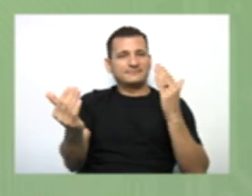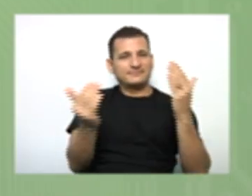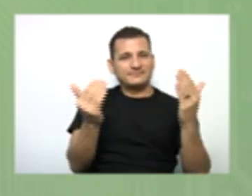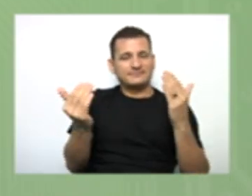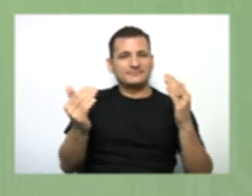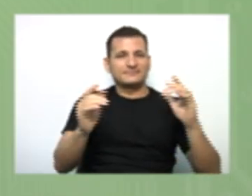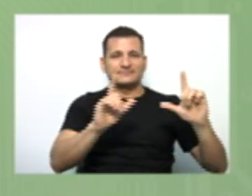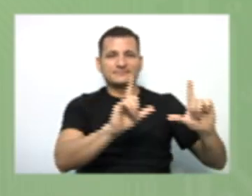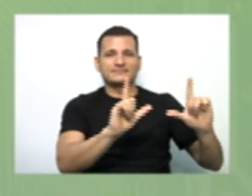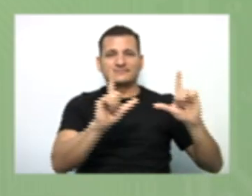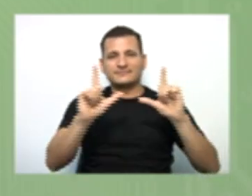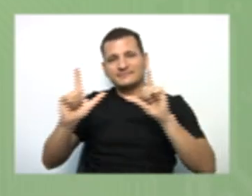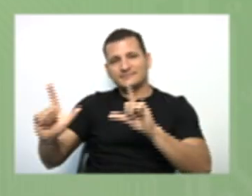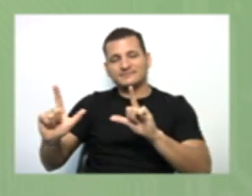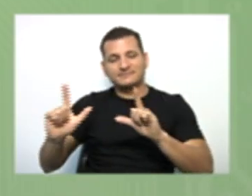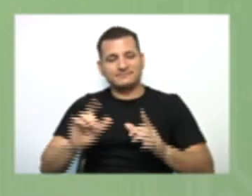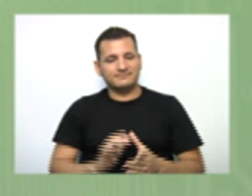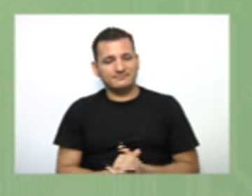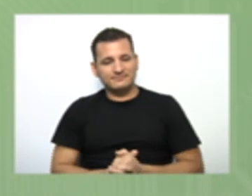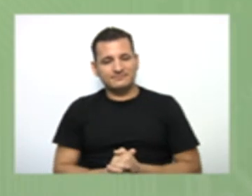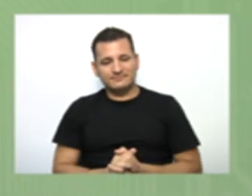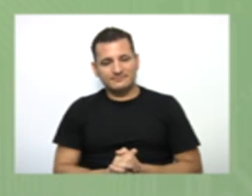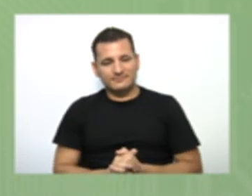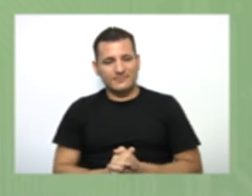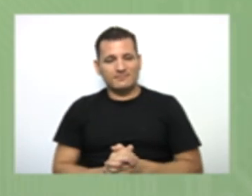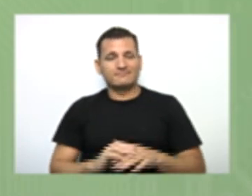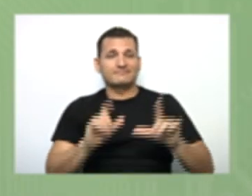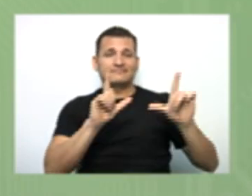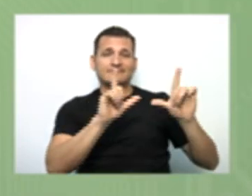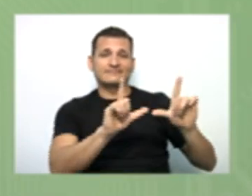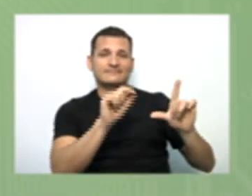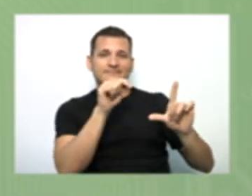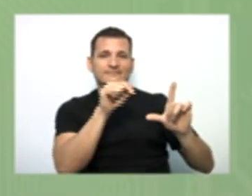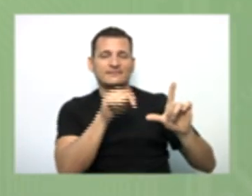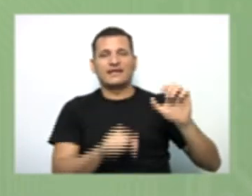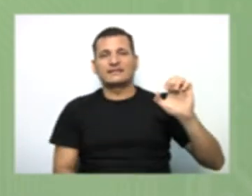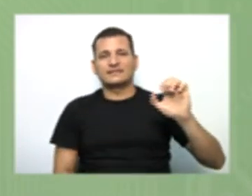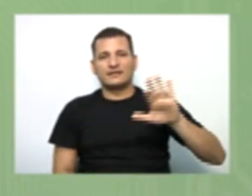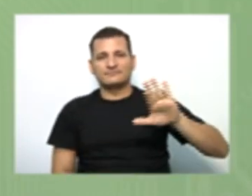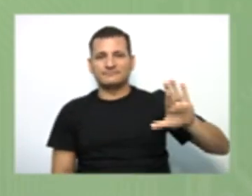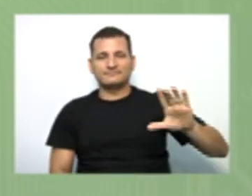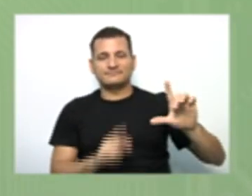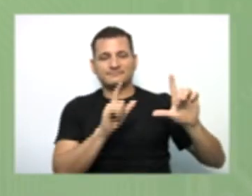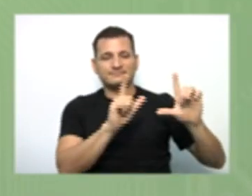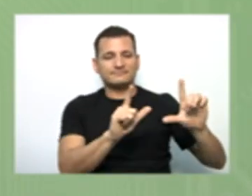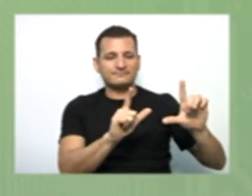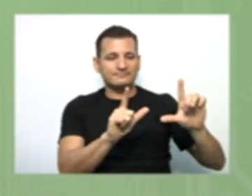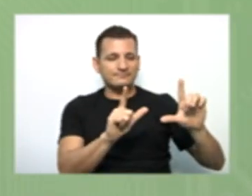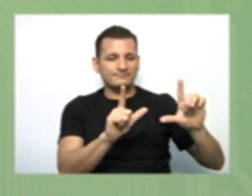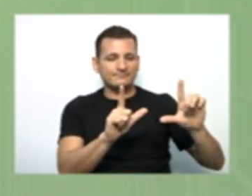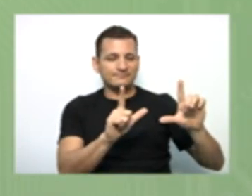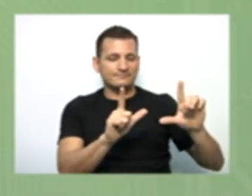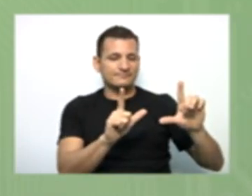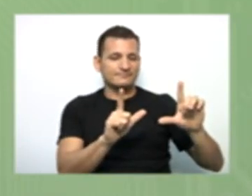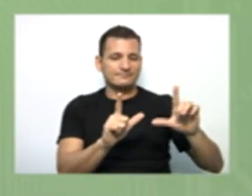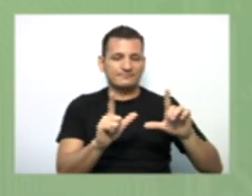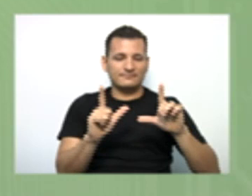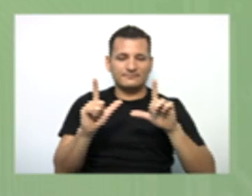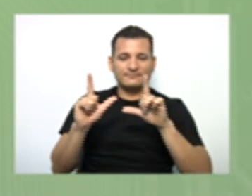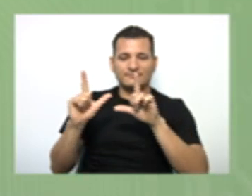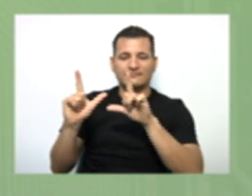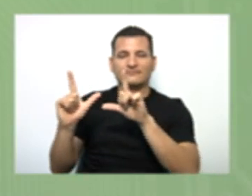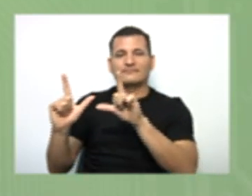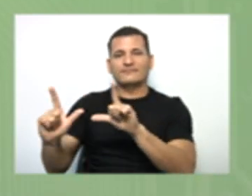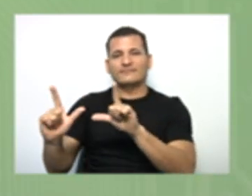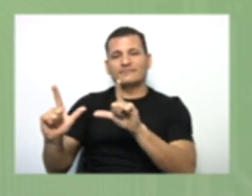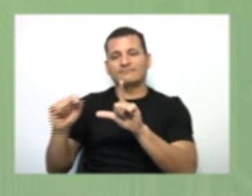uma referência. Então, esse site aqui do lado esquerdo, que eu coloquei até aqui, ó, faça, e esse lado aqui você